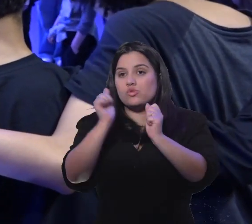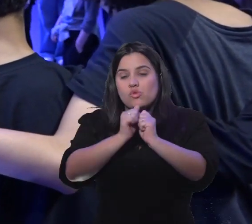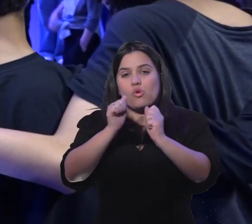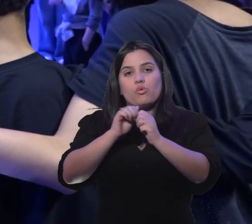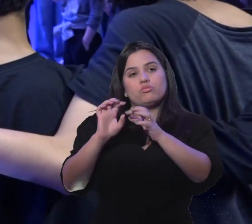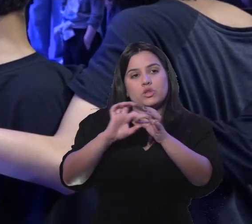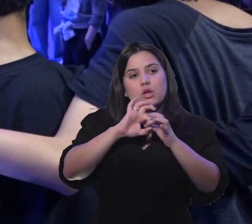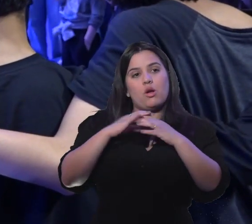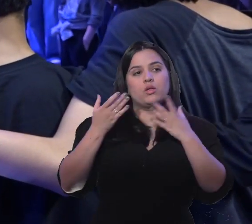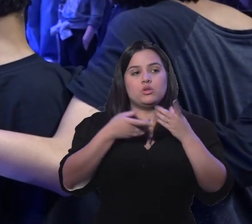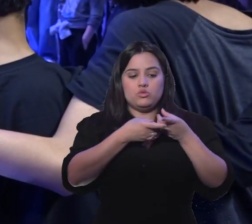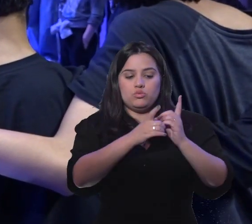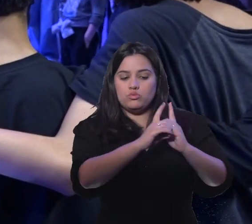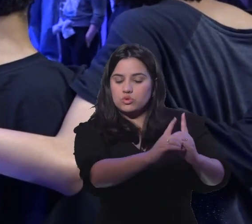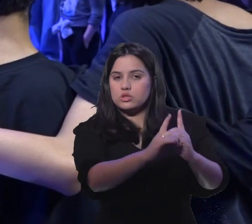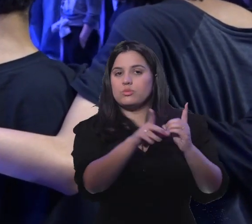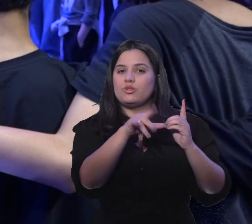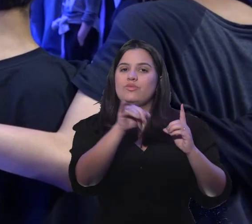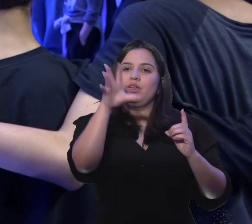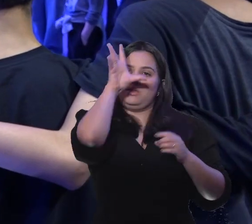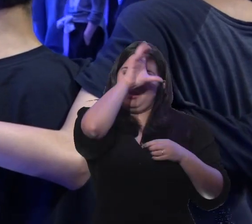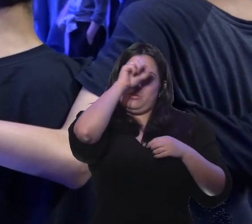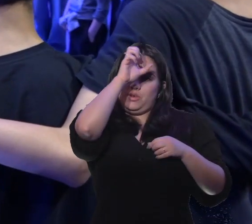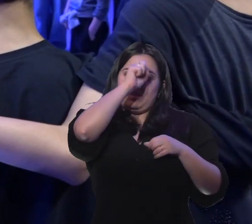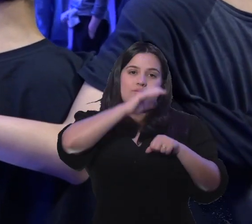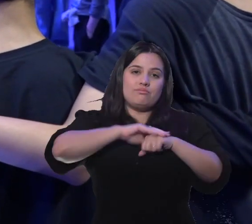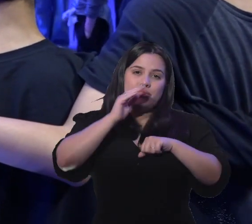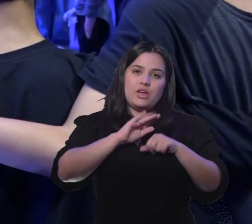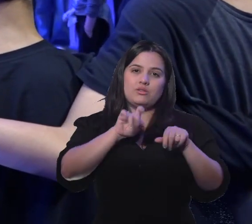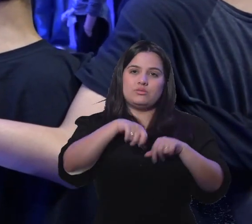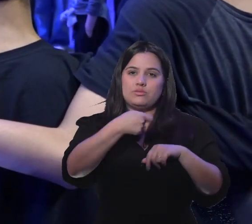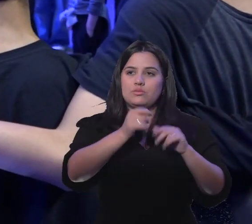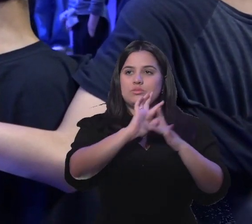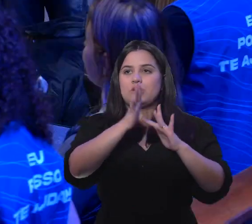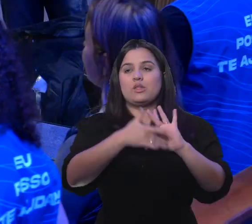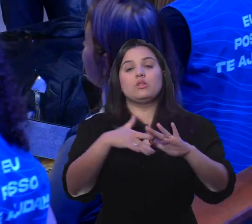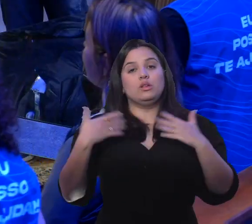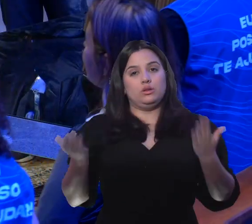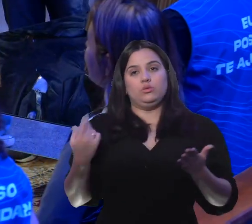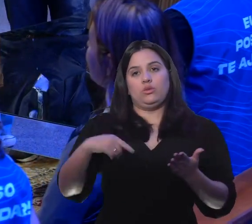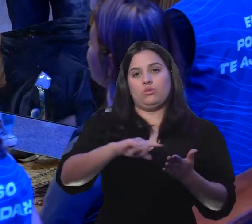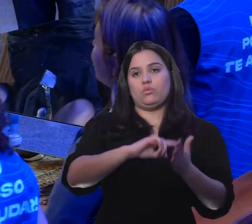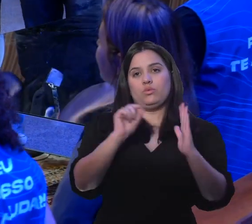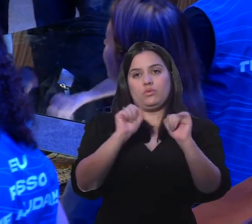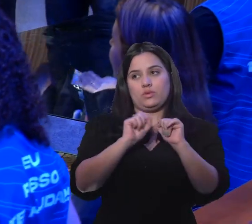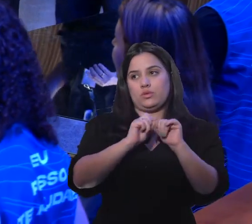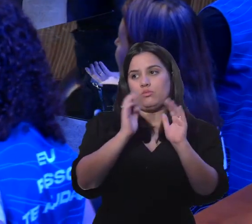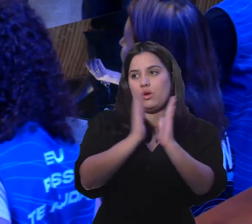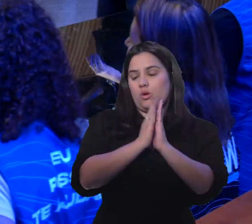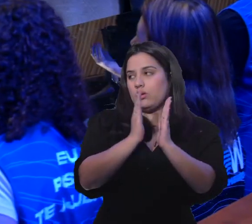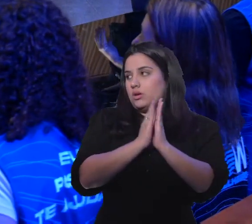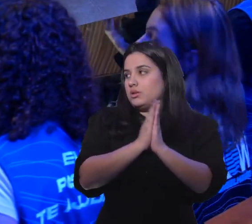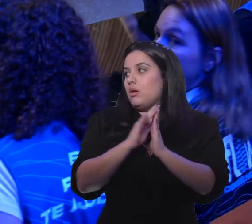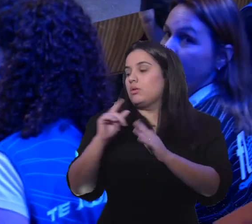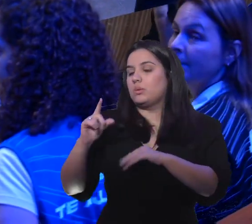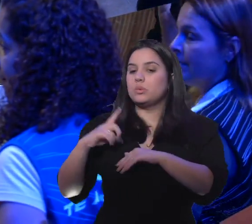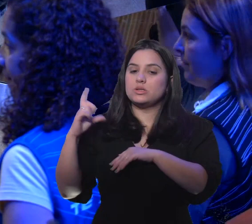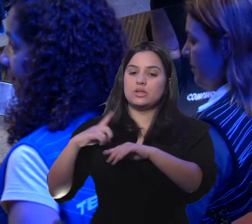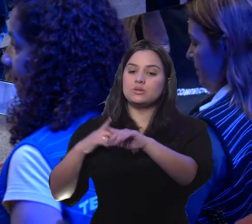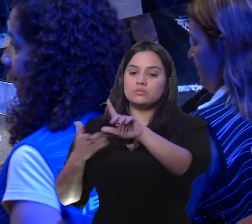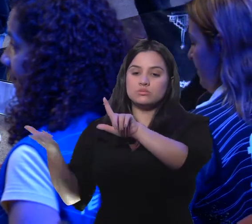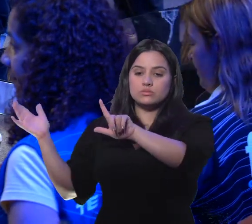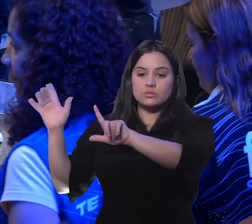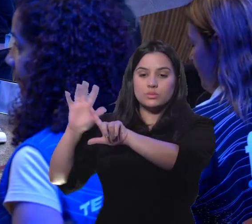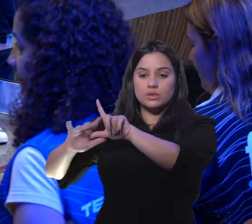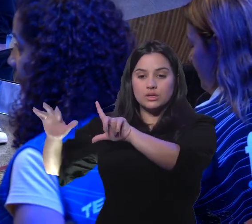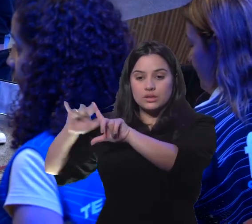num discipulado onde você vai aprender mais sobre Jesus. Então, a gente vai fazer uma oração e depois vocês estão vendo que tem ali um QR Code. Vocês